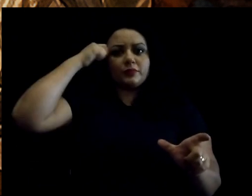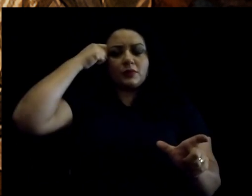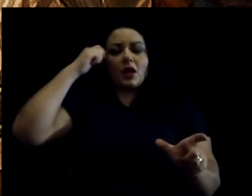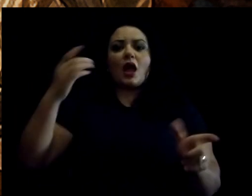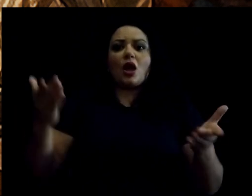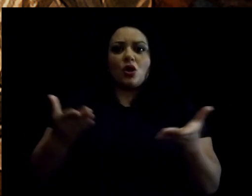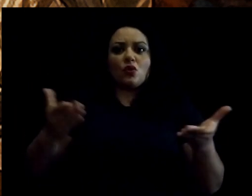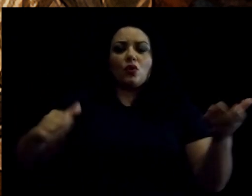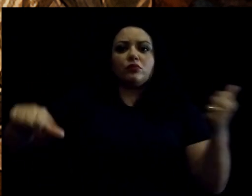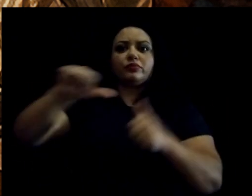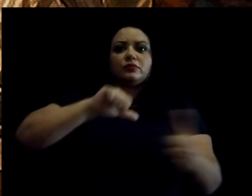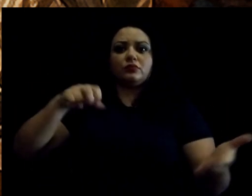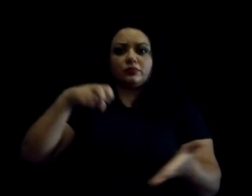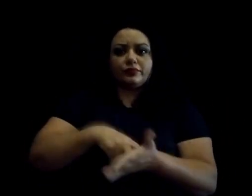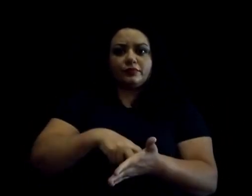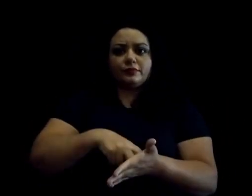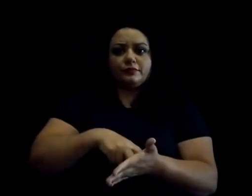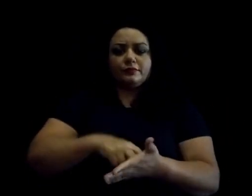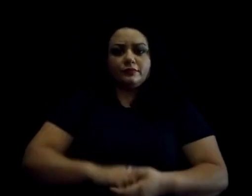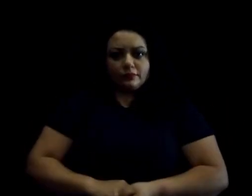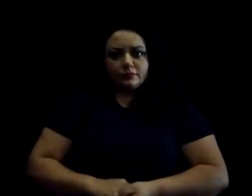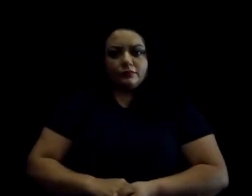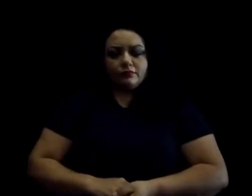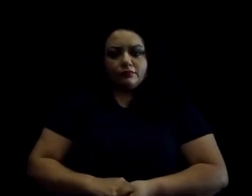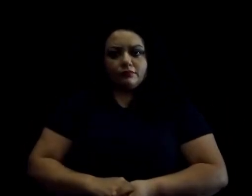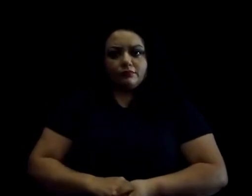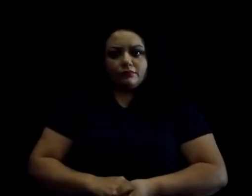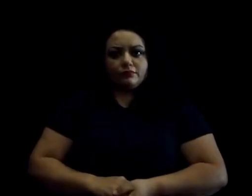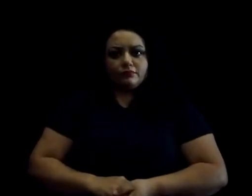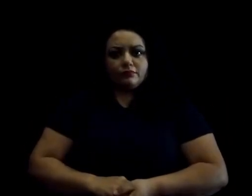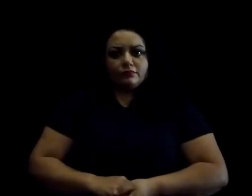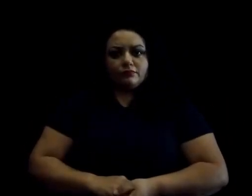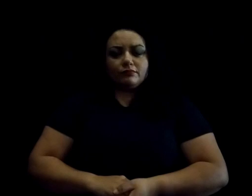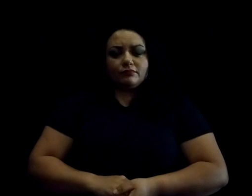perfil de característica e passa a ser uma danação.